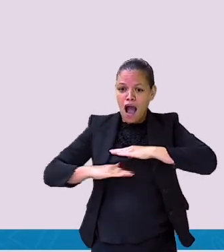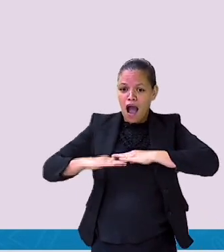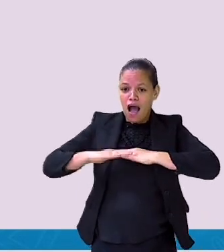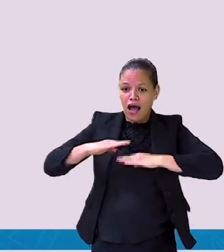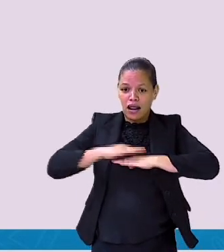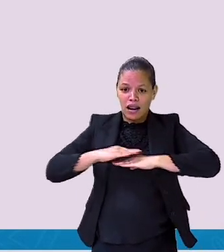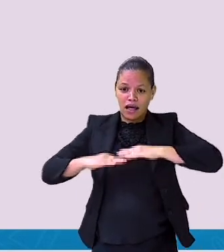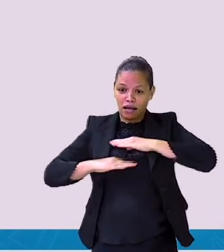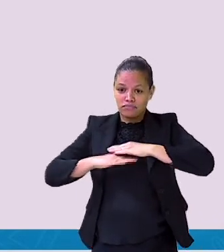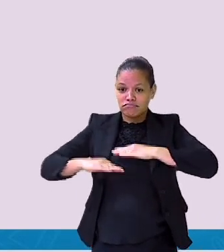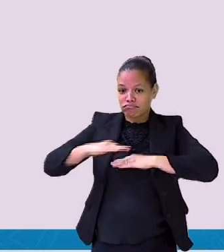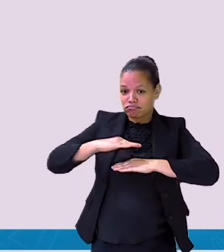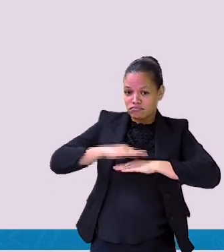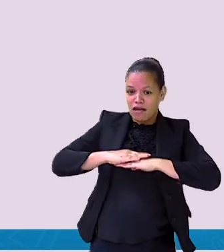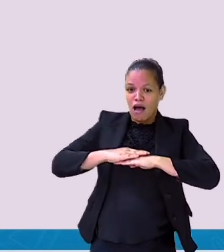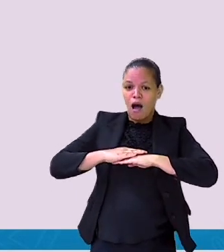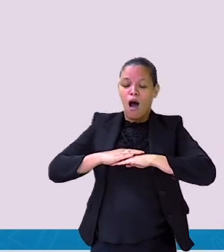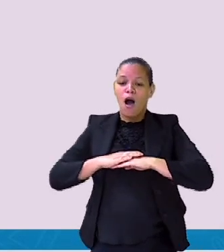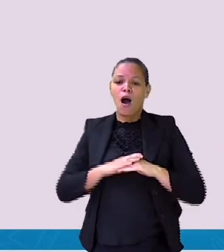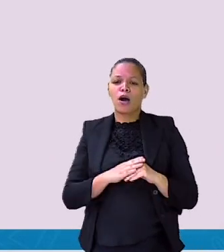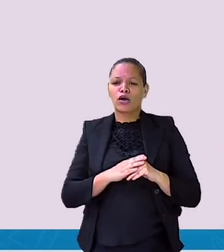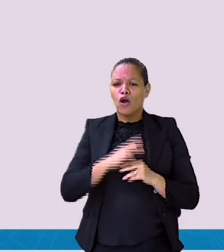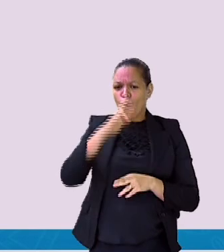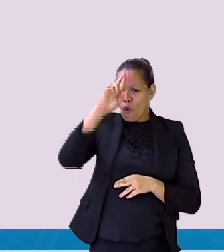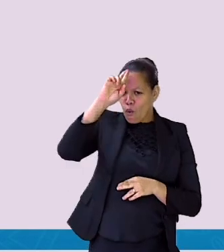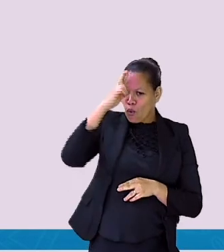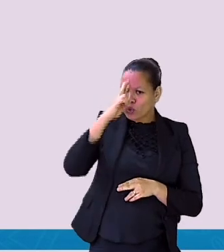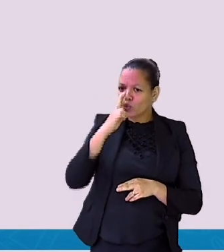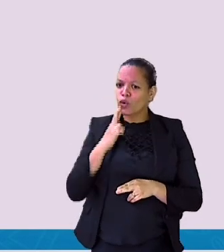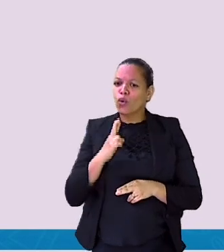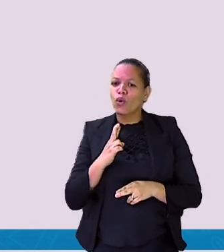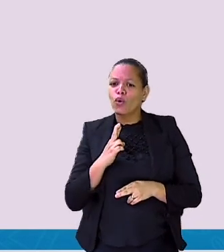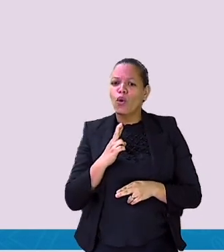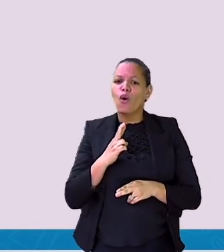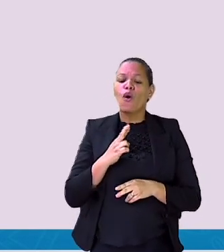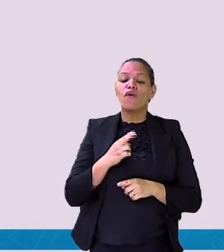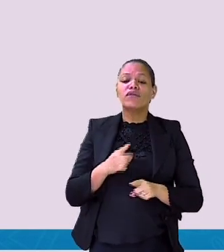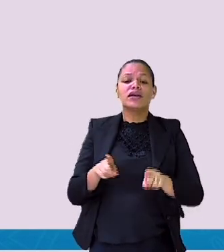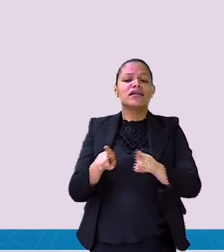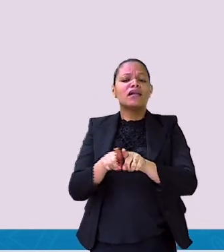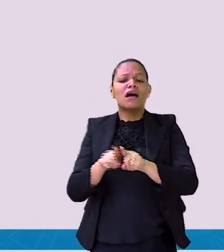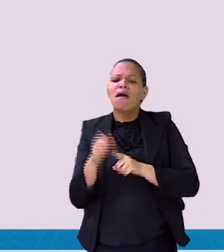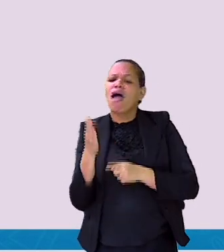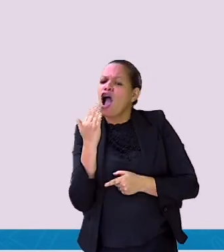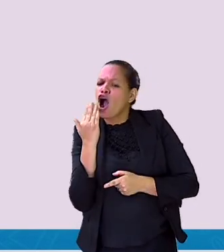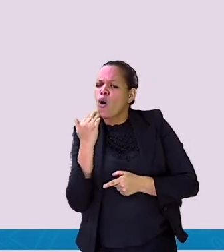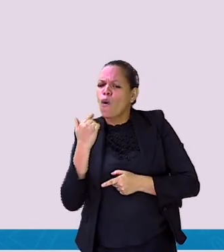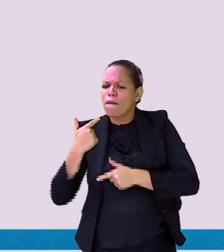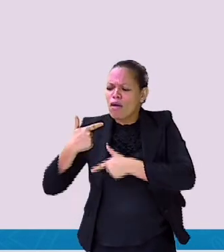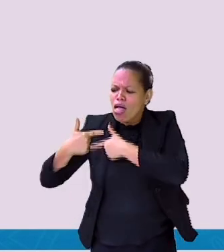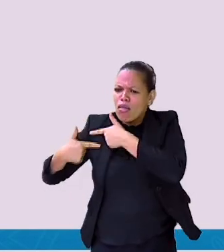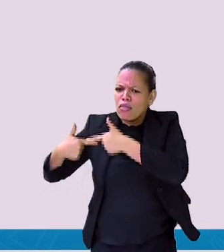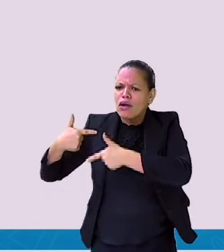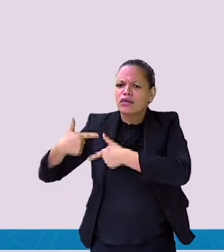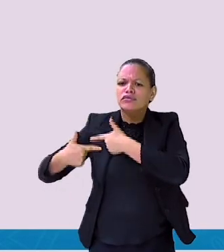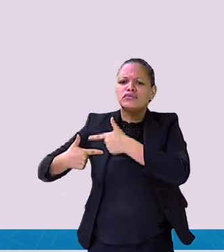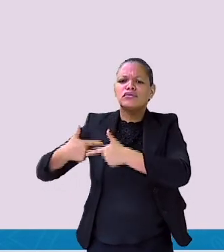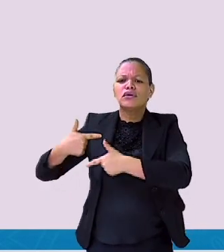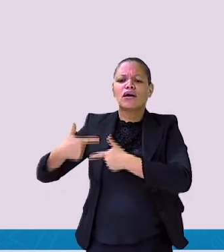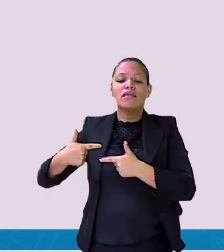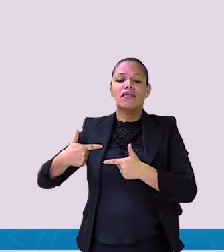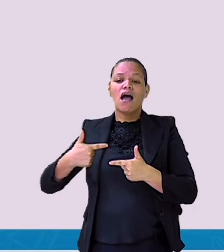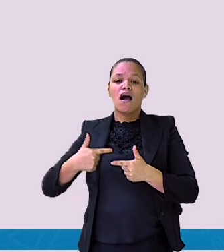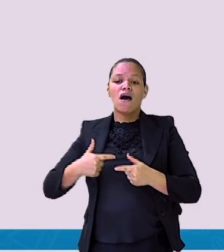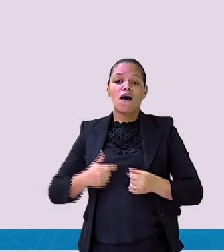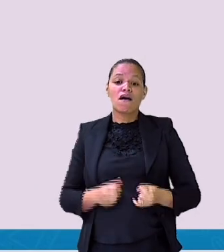tradicional. Professora, que comida tradicional é essa? O nosso famoso arroz com feijão, bife, batata frita. Essa é a